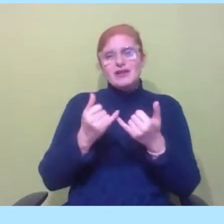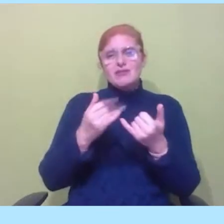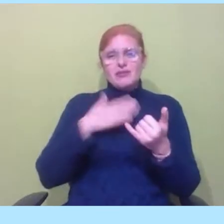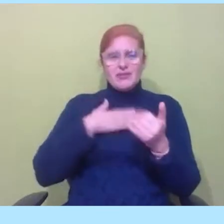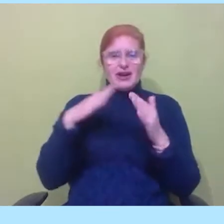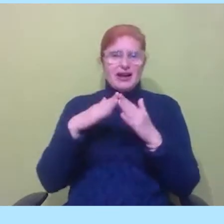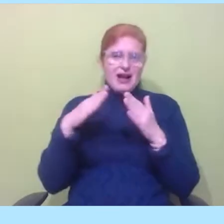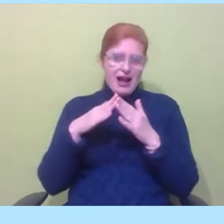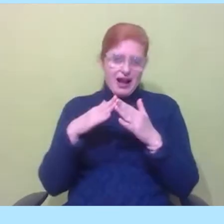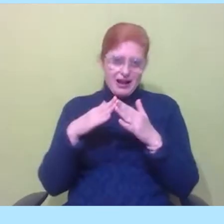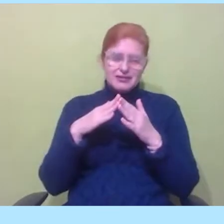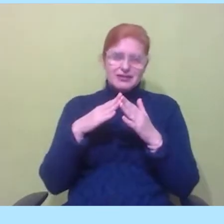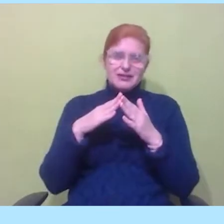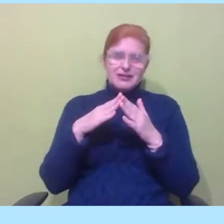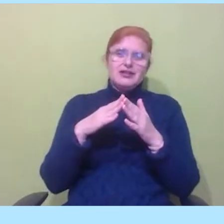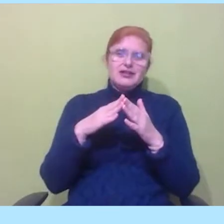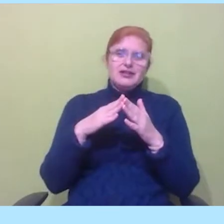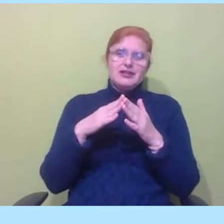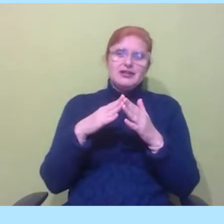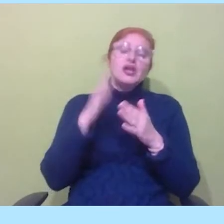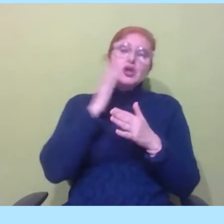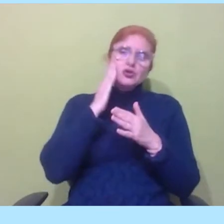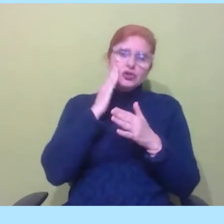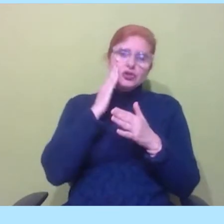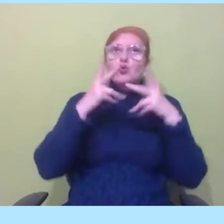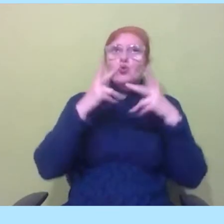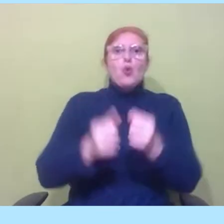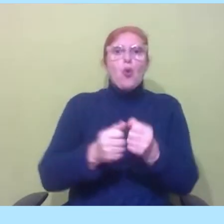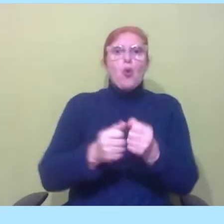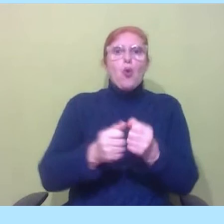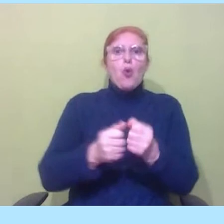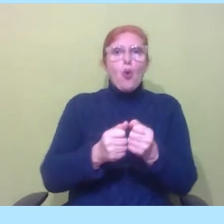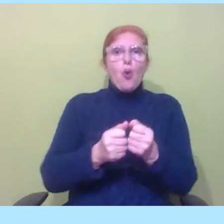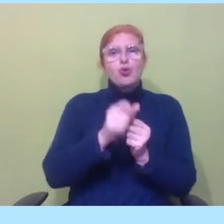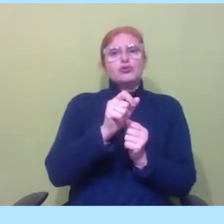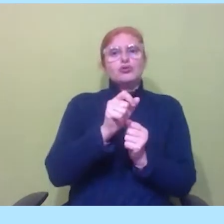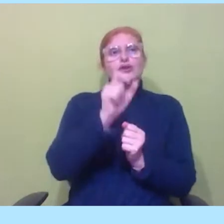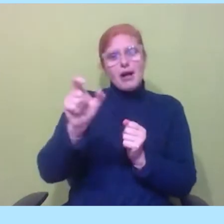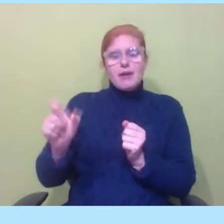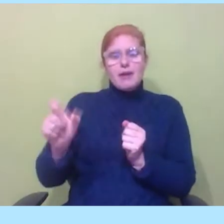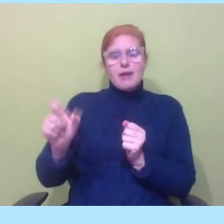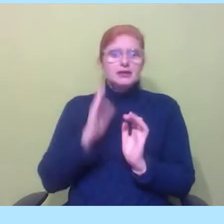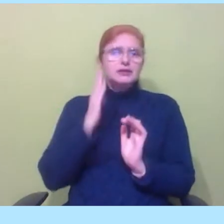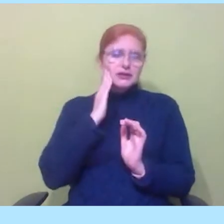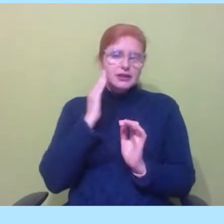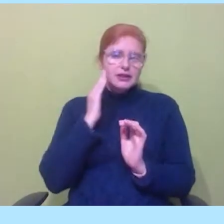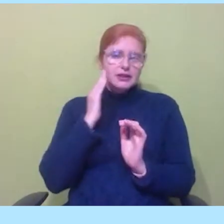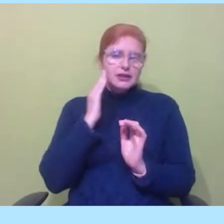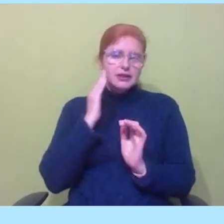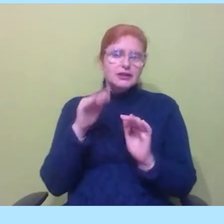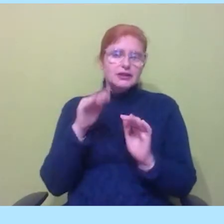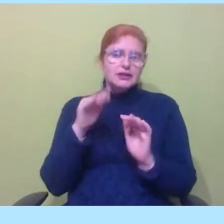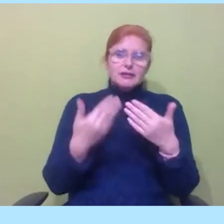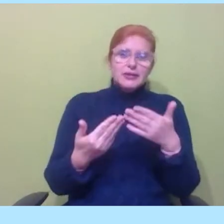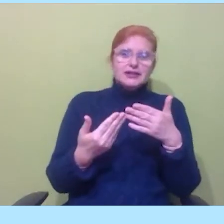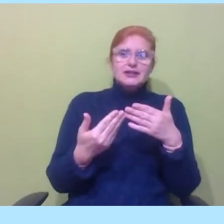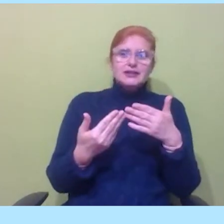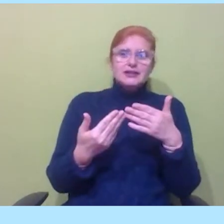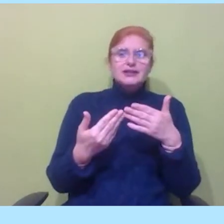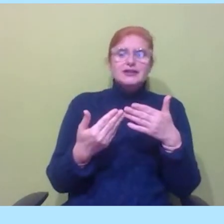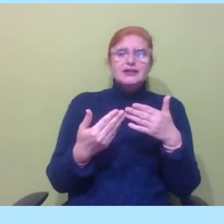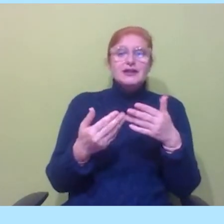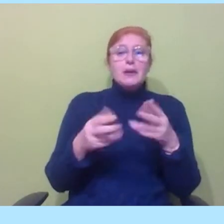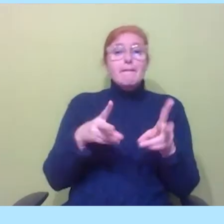todos os casos, mas foi uma coisa. No fim das contas, de tanto bater cabeça, de tantas pessoas evadindo aqui, minha mãe